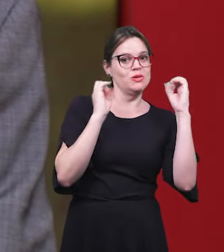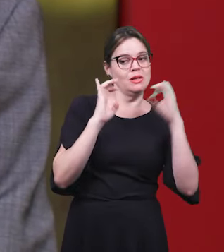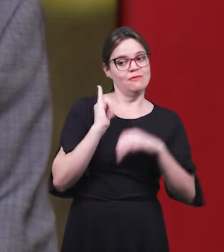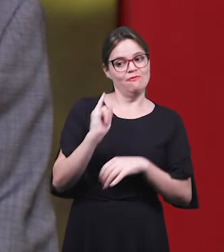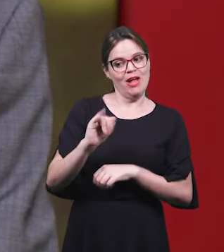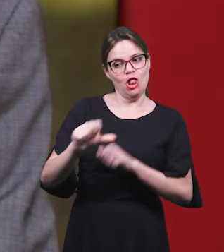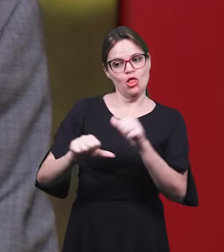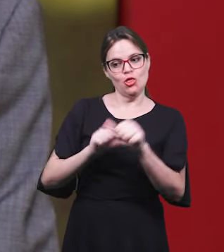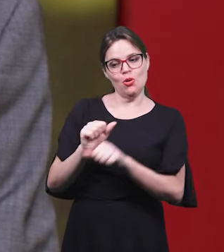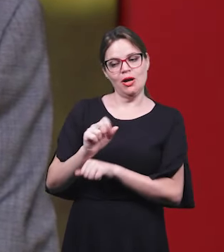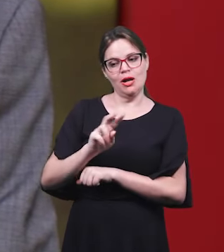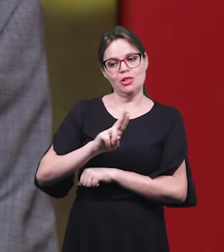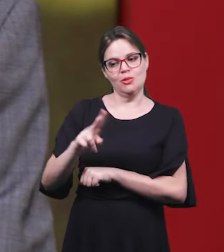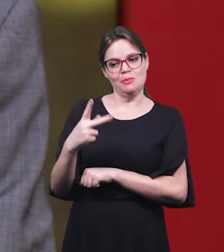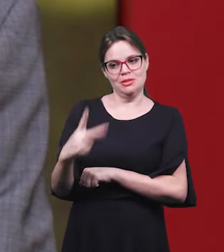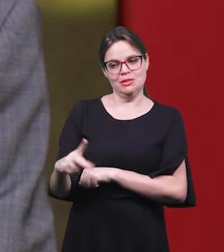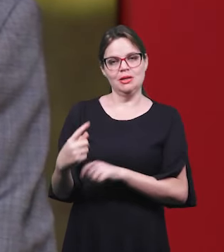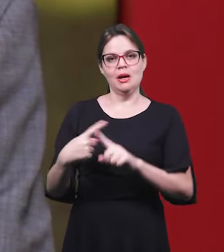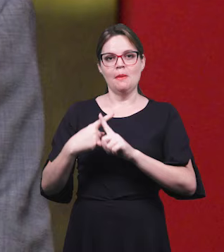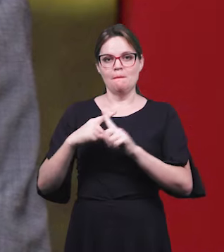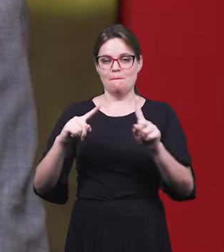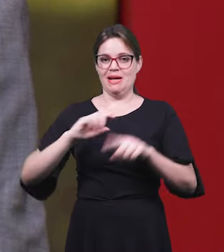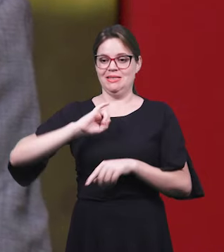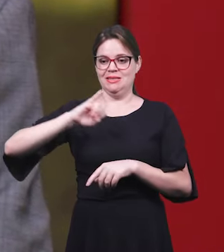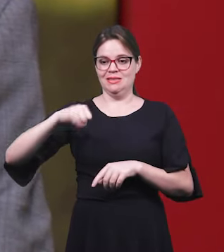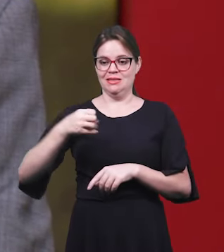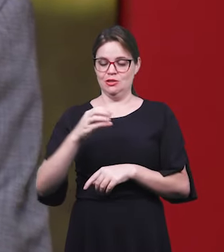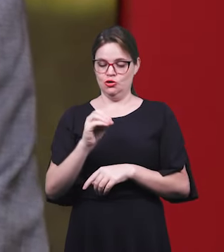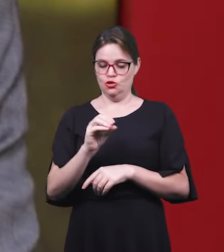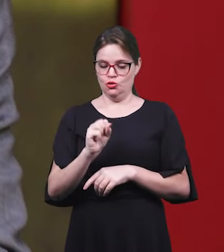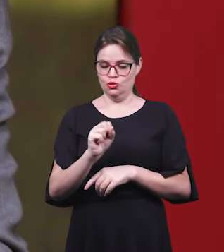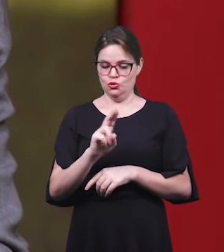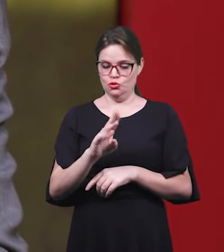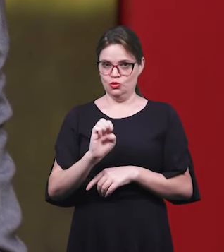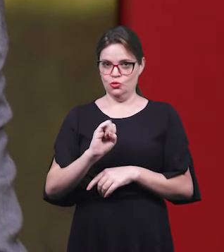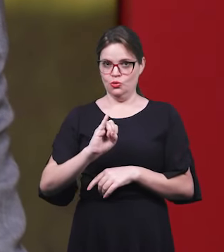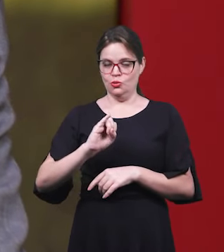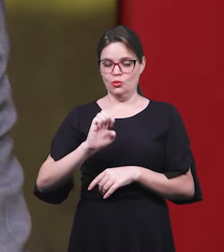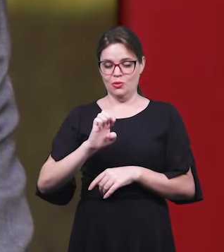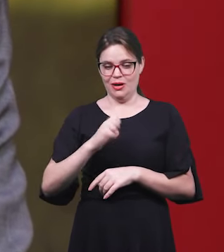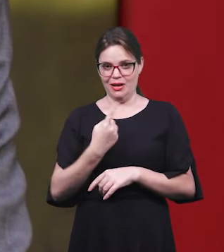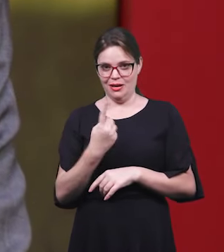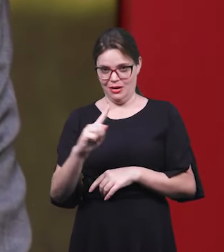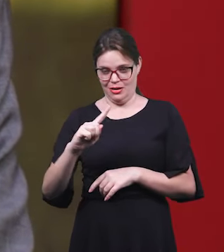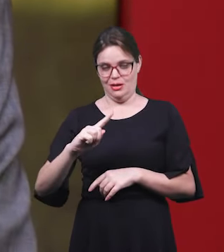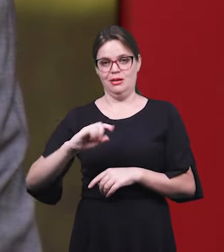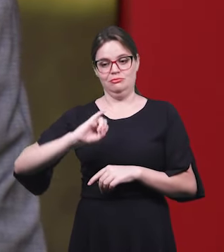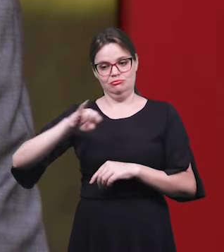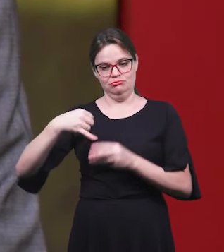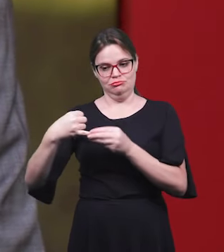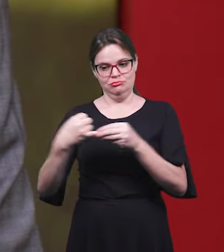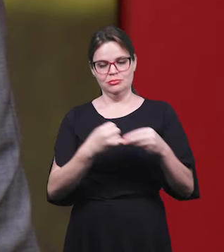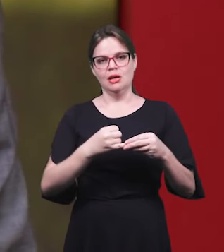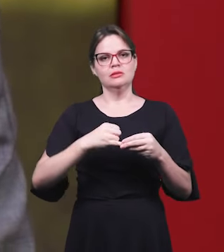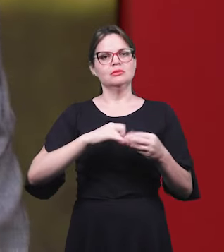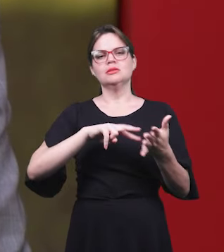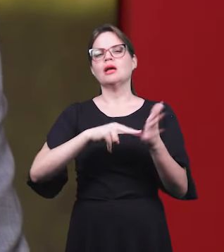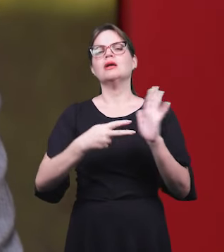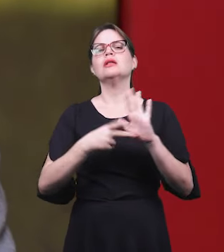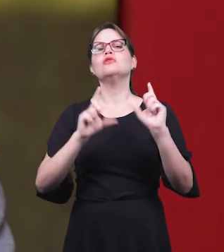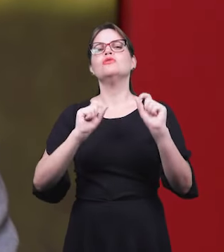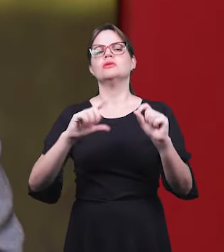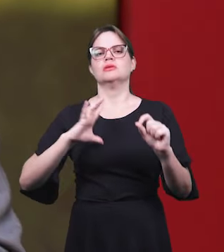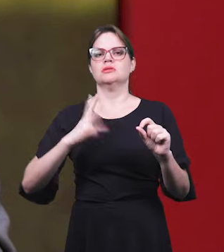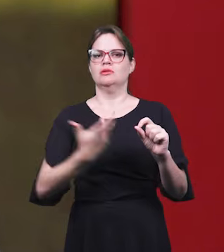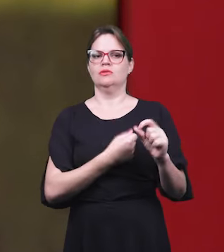Moisés. Mas a palavra Josué é salvação. Interessante, no capítulo 6, no verso 22,